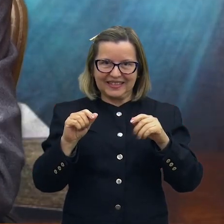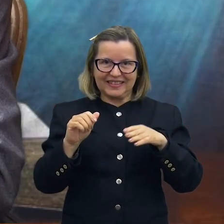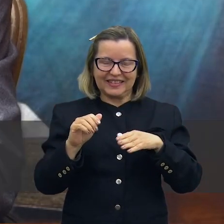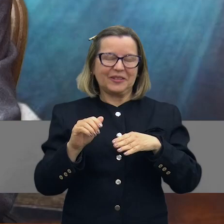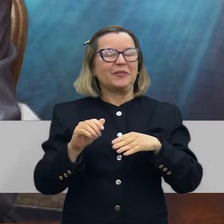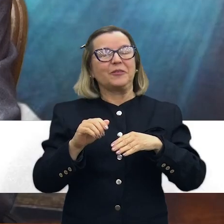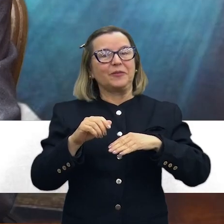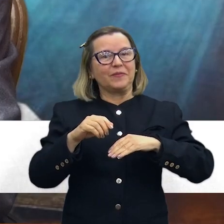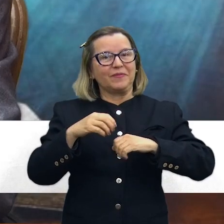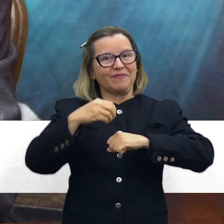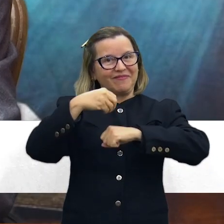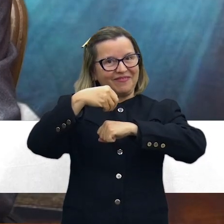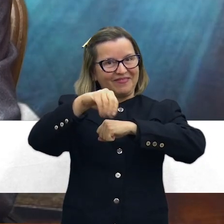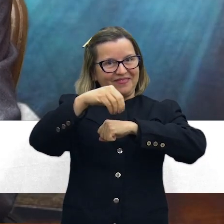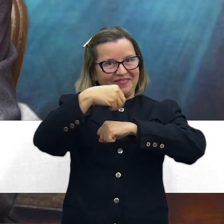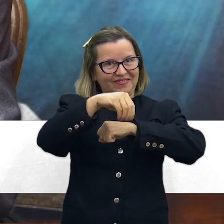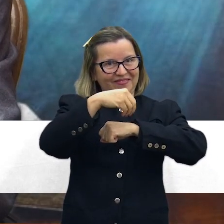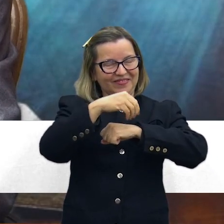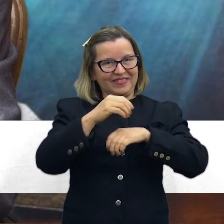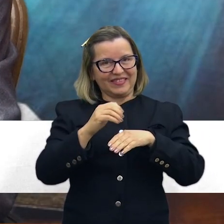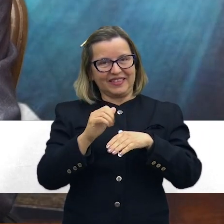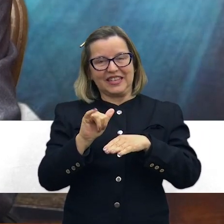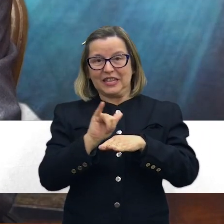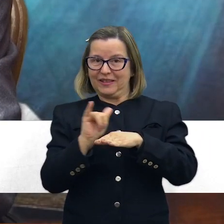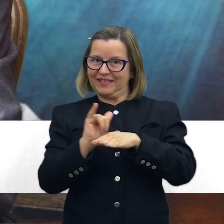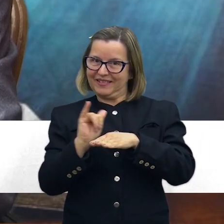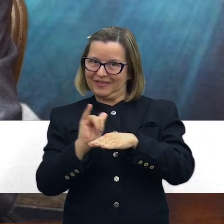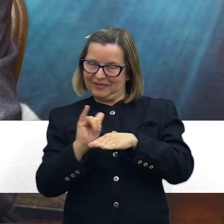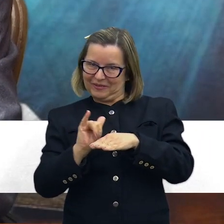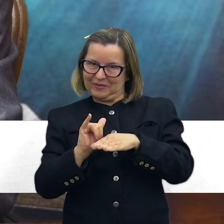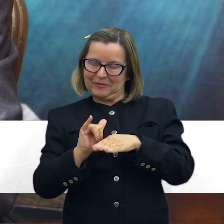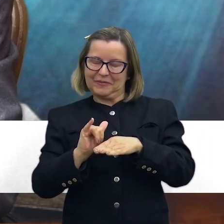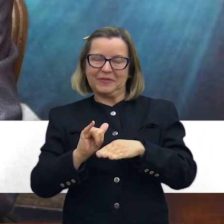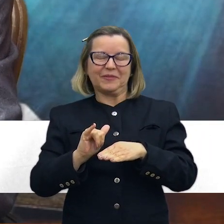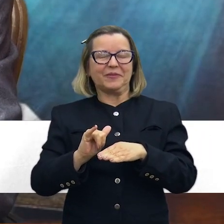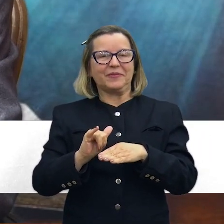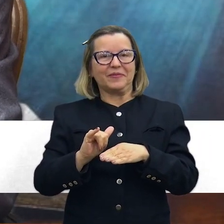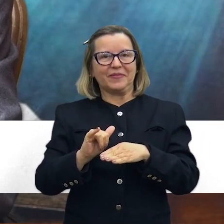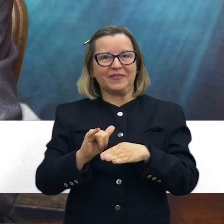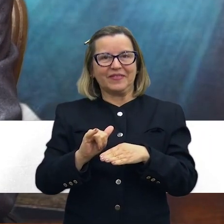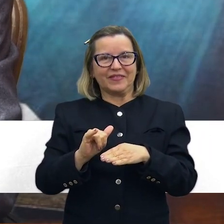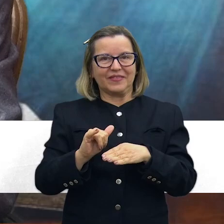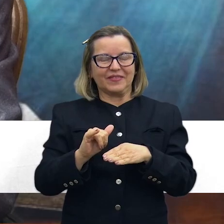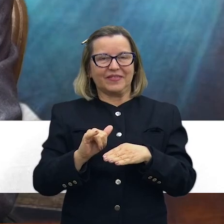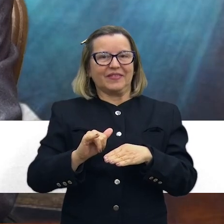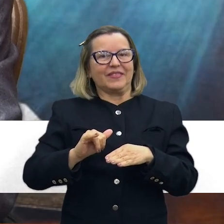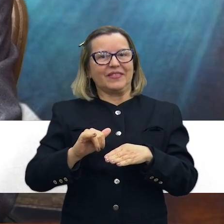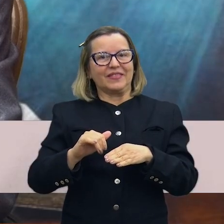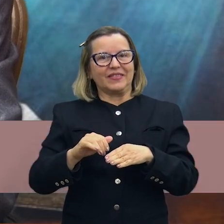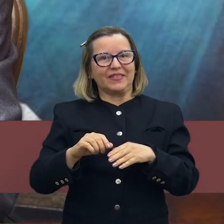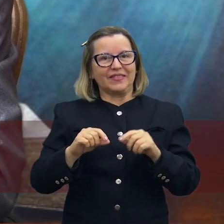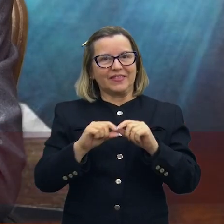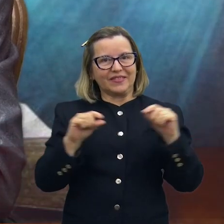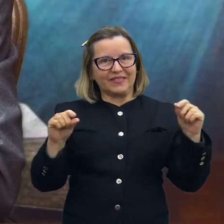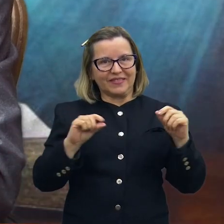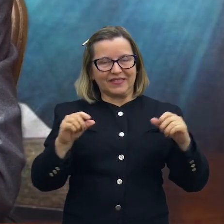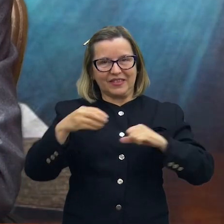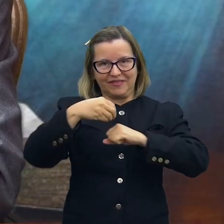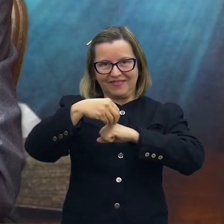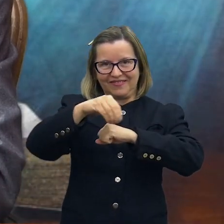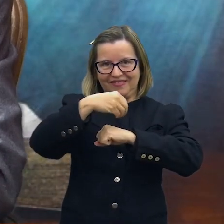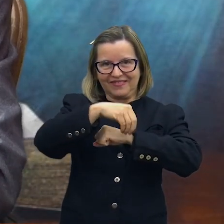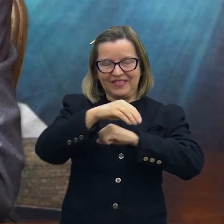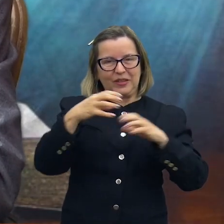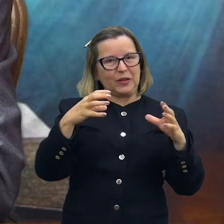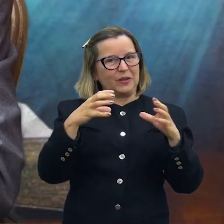que você está recebendo aí. Se você está no YouTube, você pode ir na parte de baixo e fazer o compartilhamento com